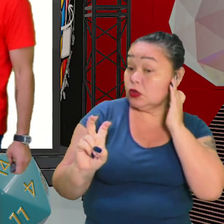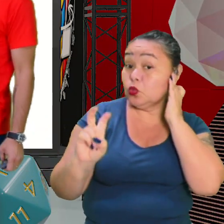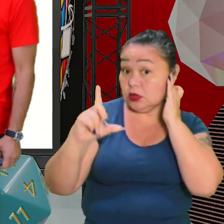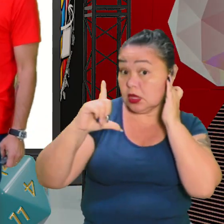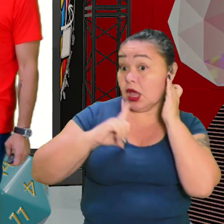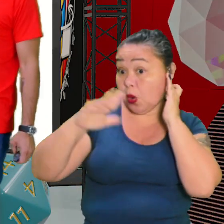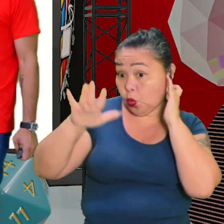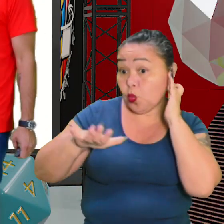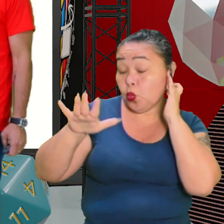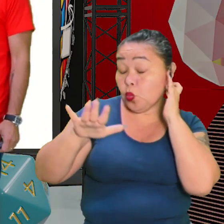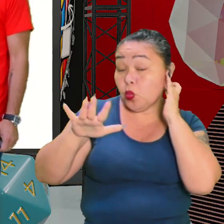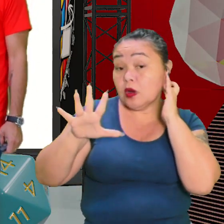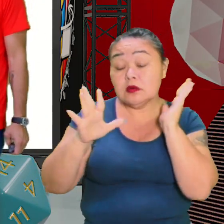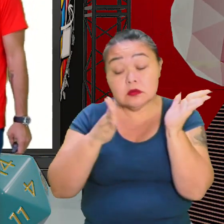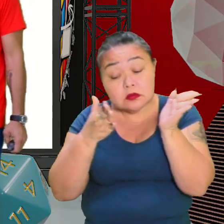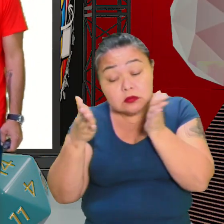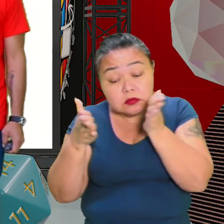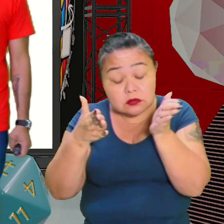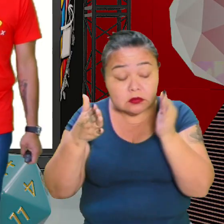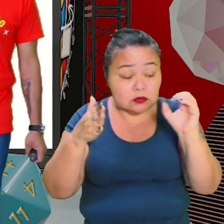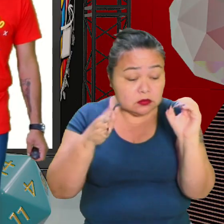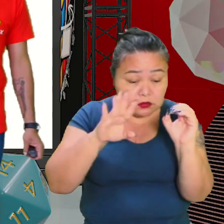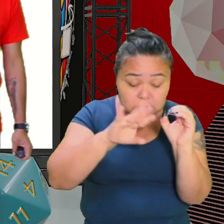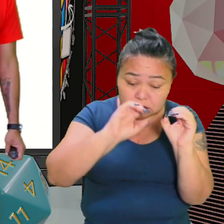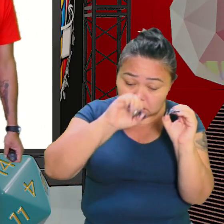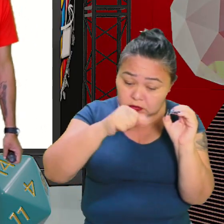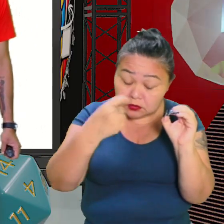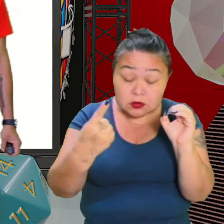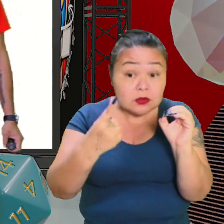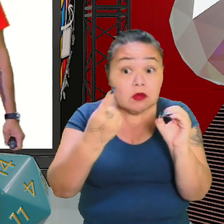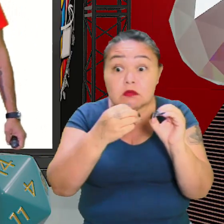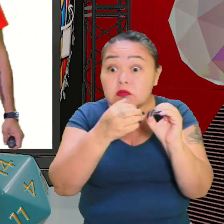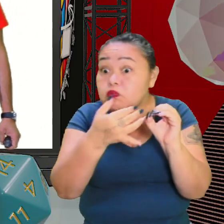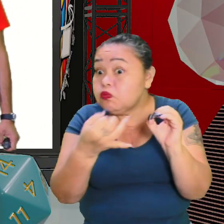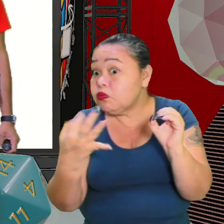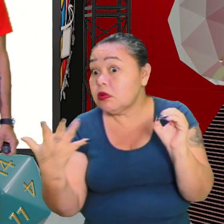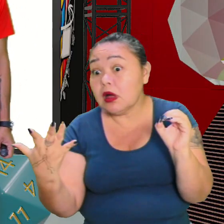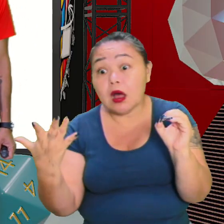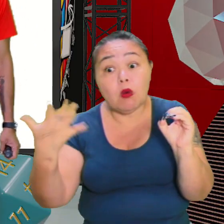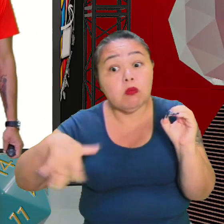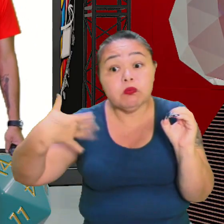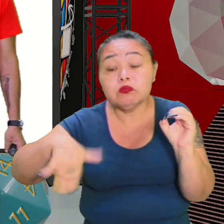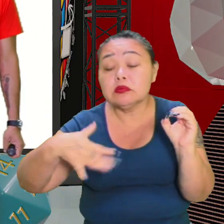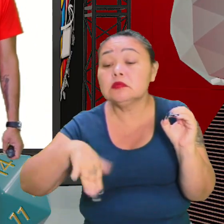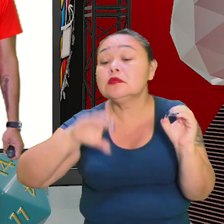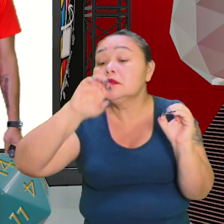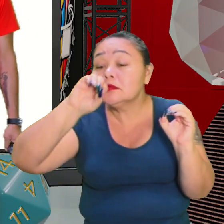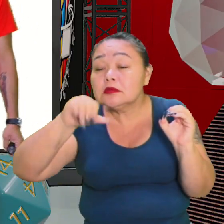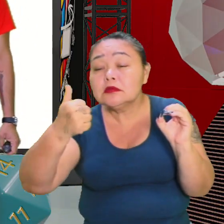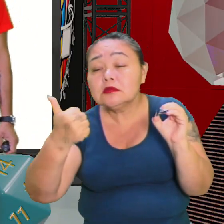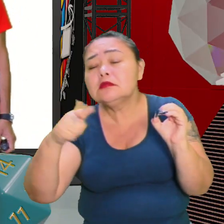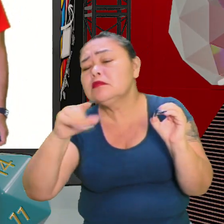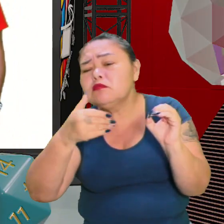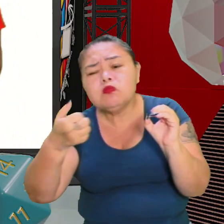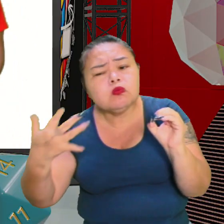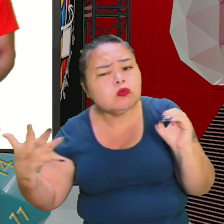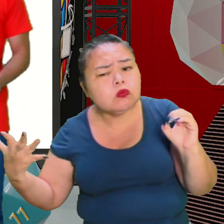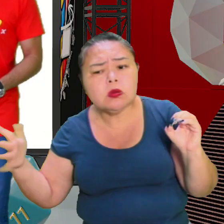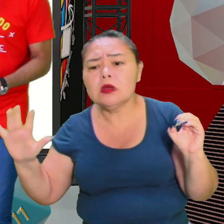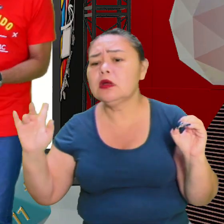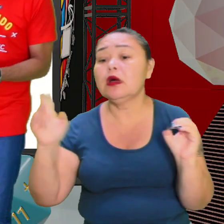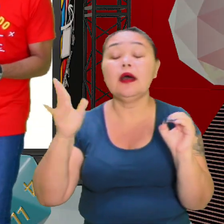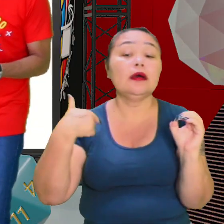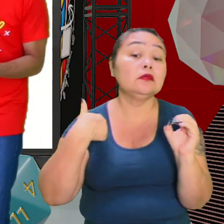alguns aqui. Mas entre o 0 e o 0,1 tem mais um tanto. Entre 0 e 0,01 tem mais um monte.